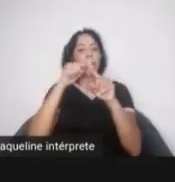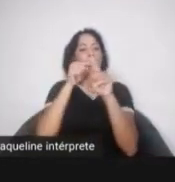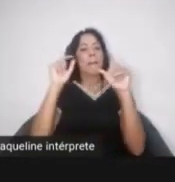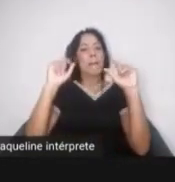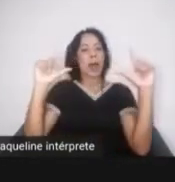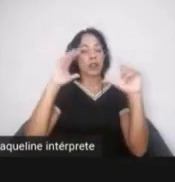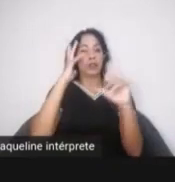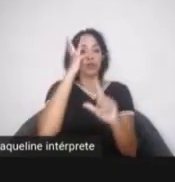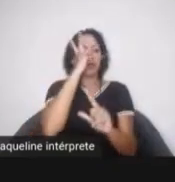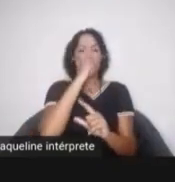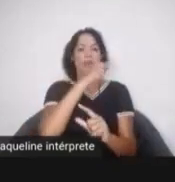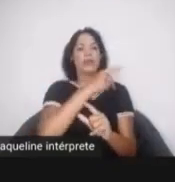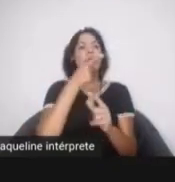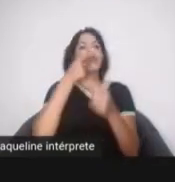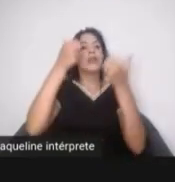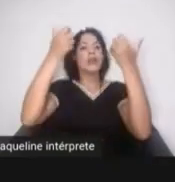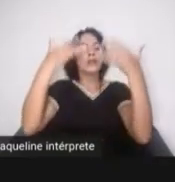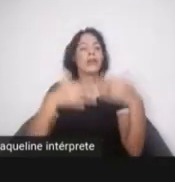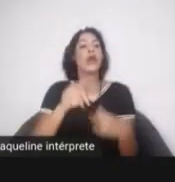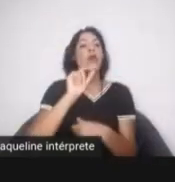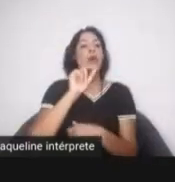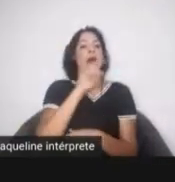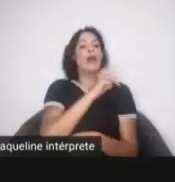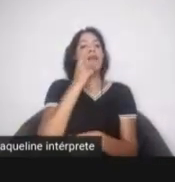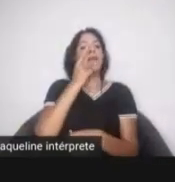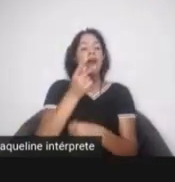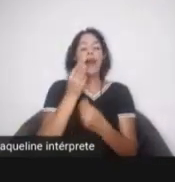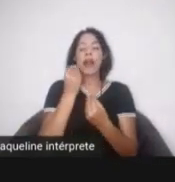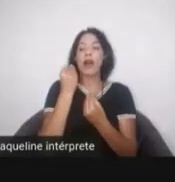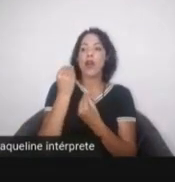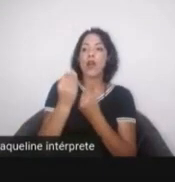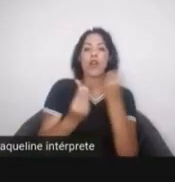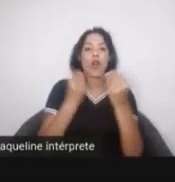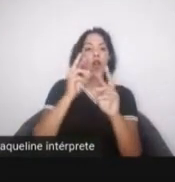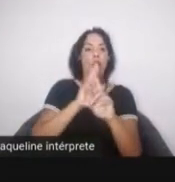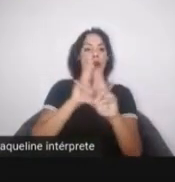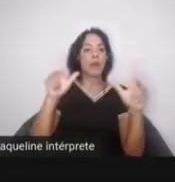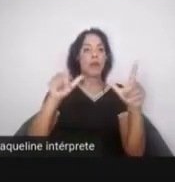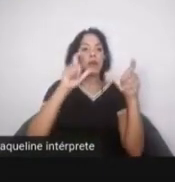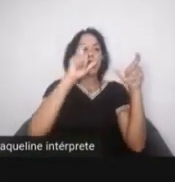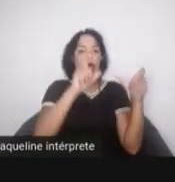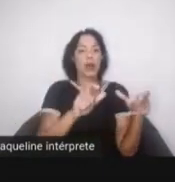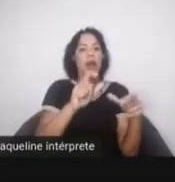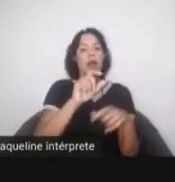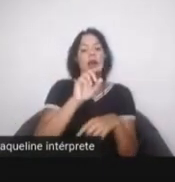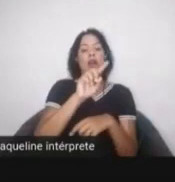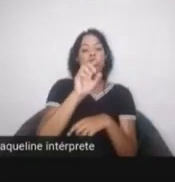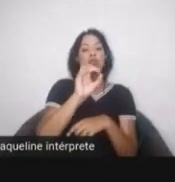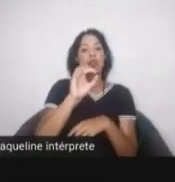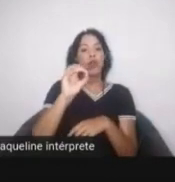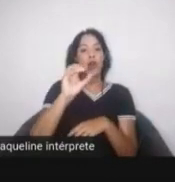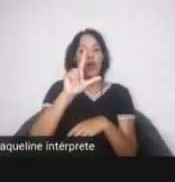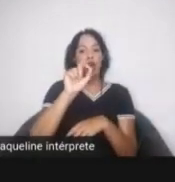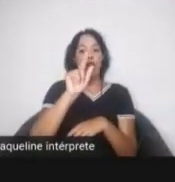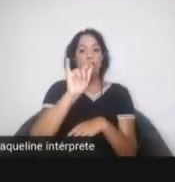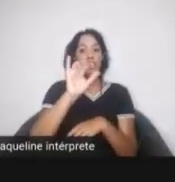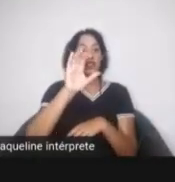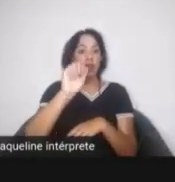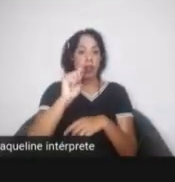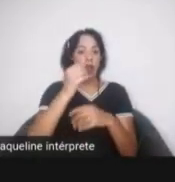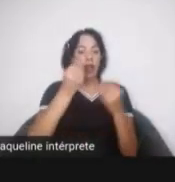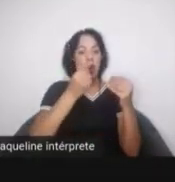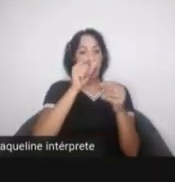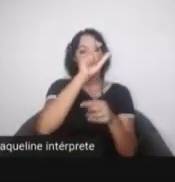de como que a diferença, né, na escala zoológica, né, do homem, né, para os